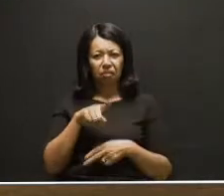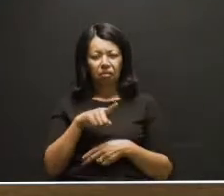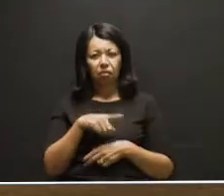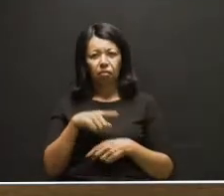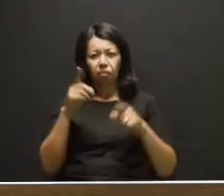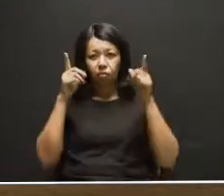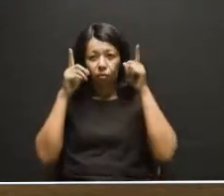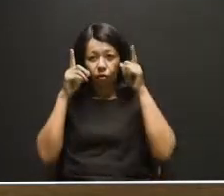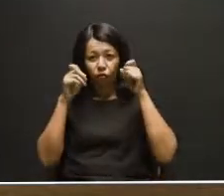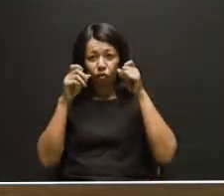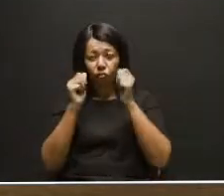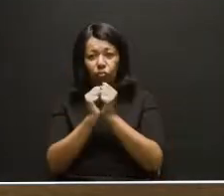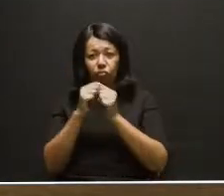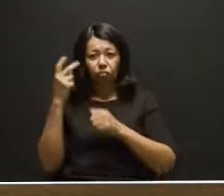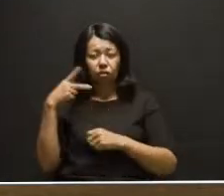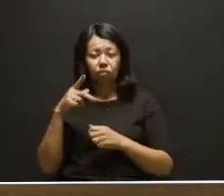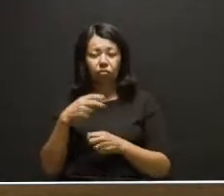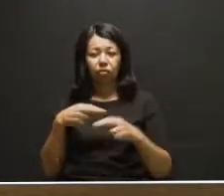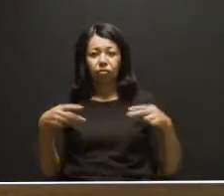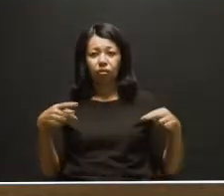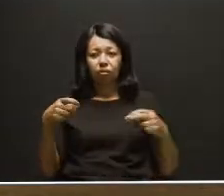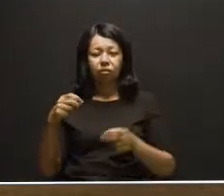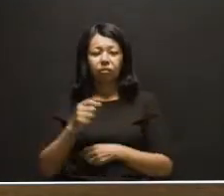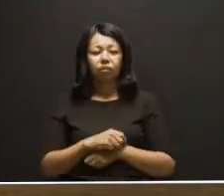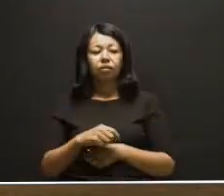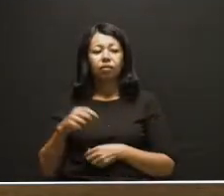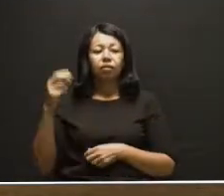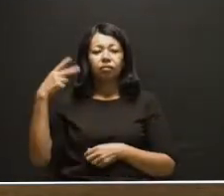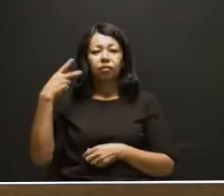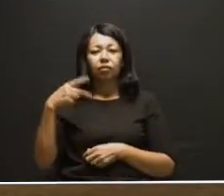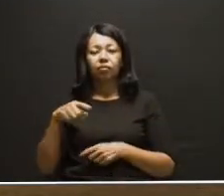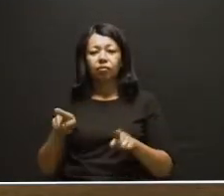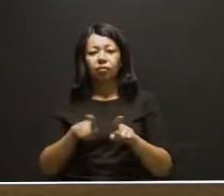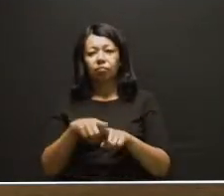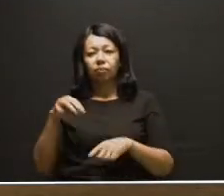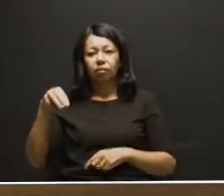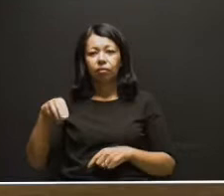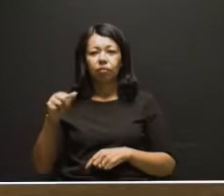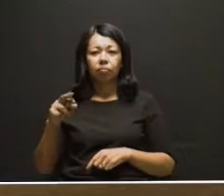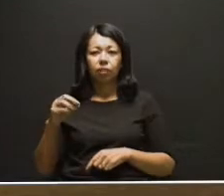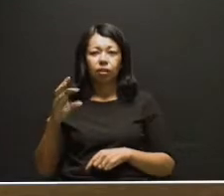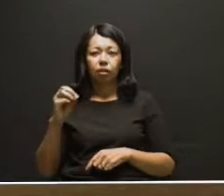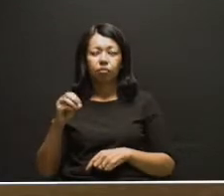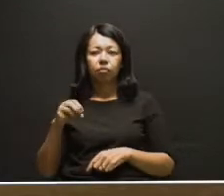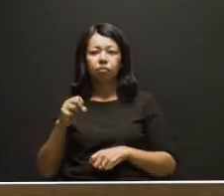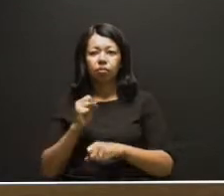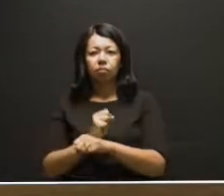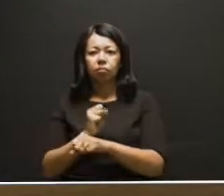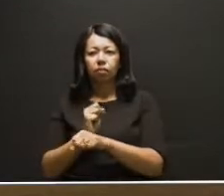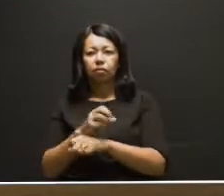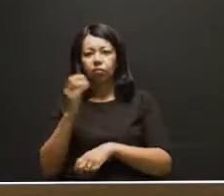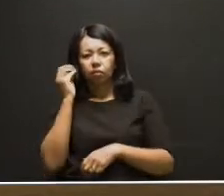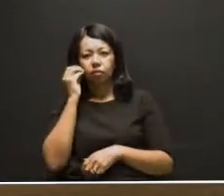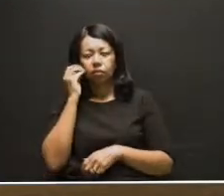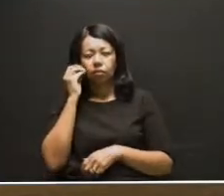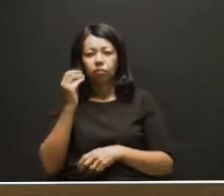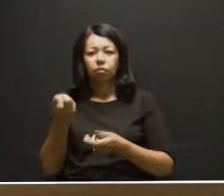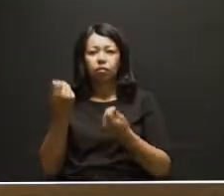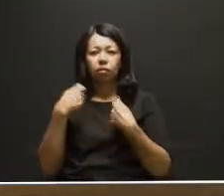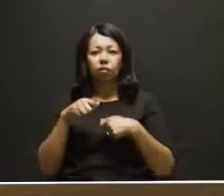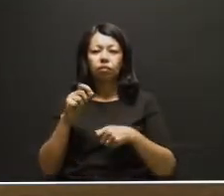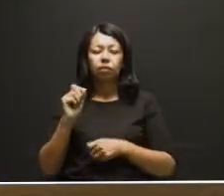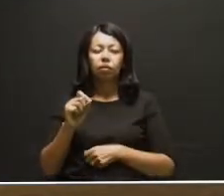do governador uma coisa que o vereador mazinho estamos amassando barro é pra tentar trazer e e